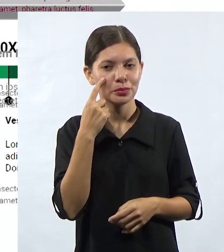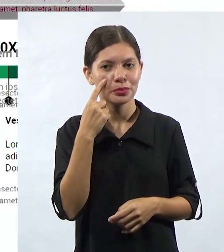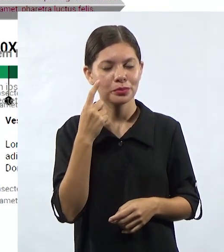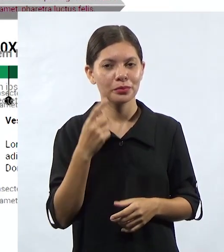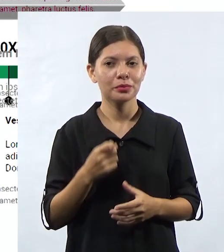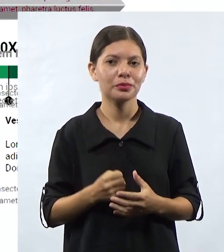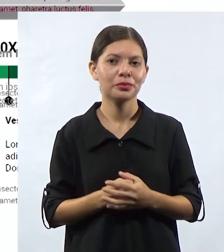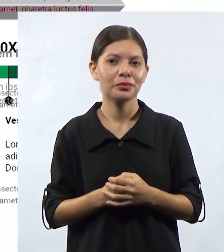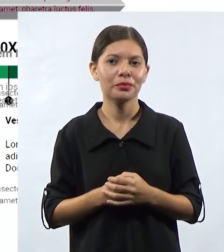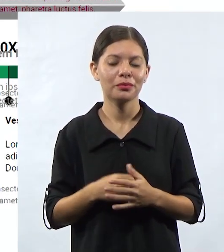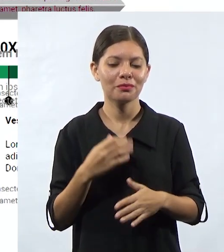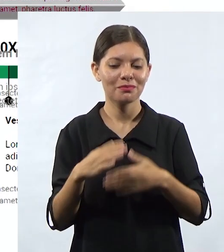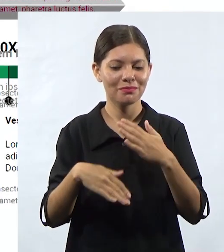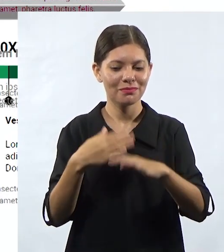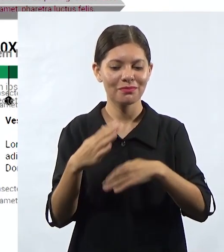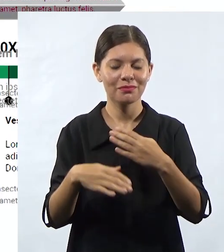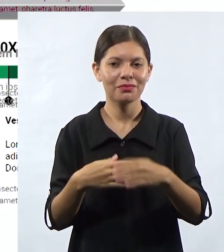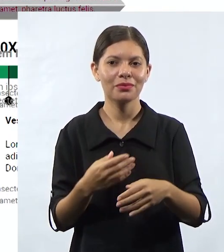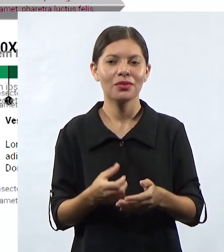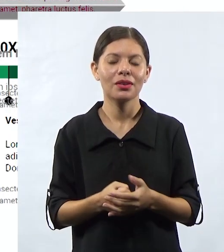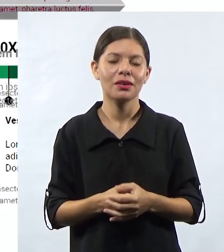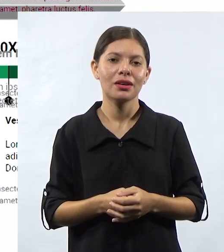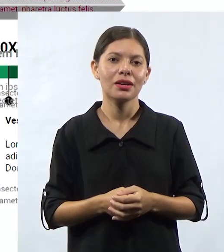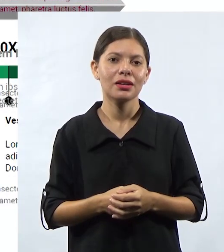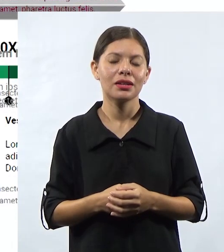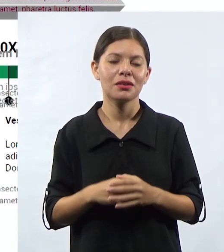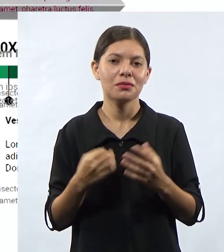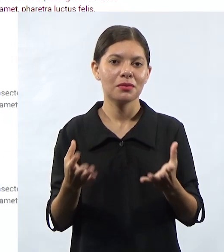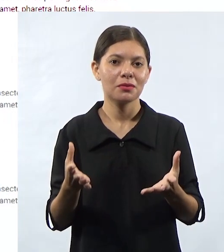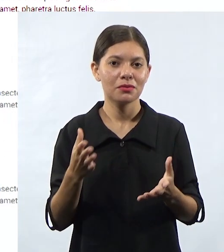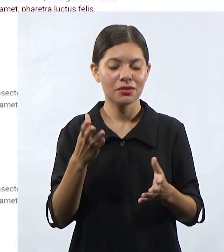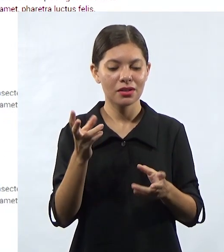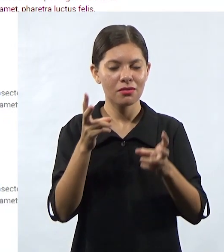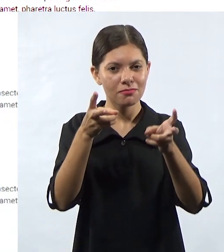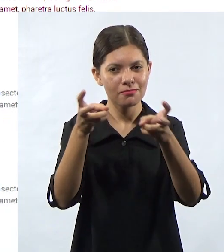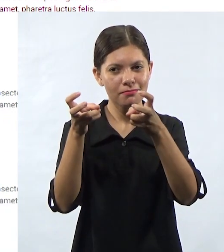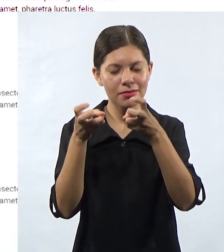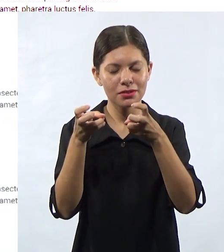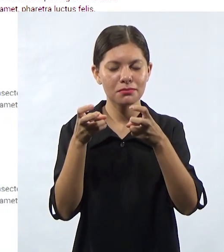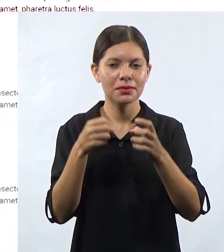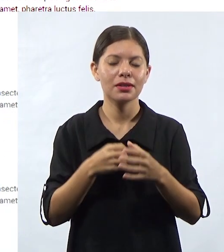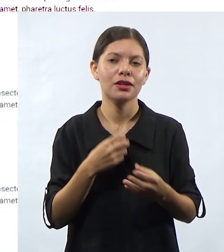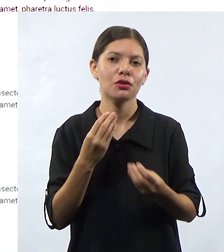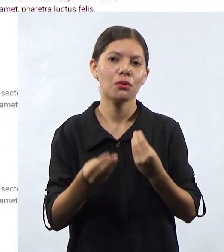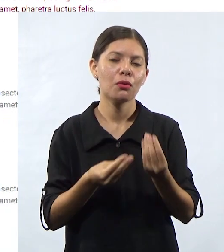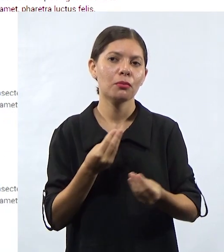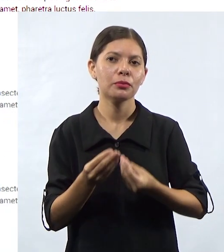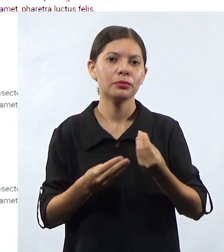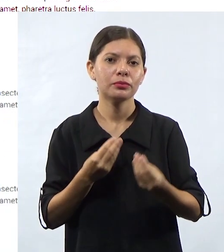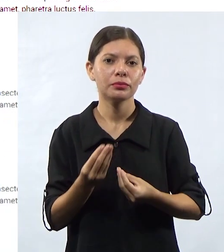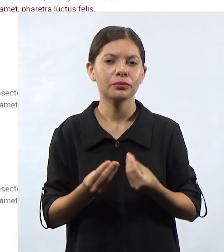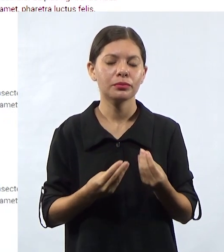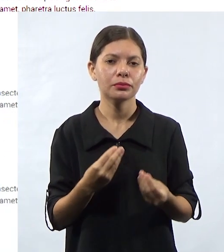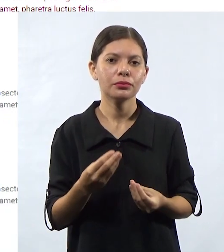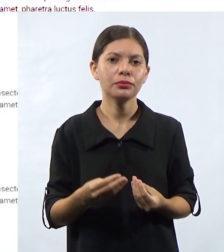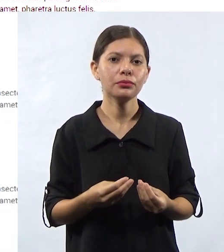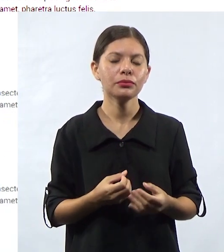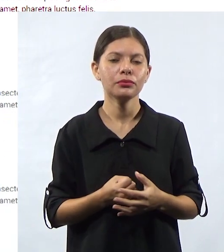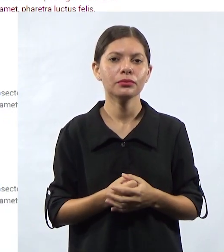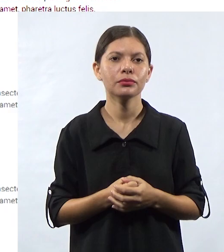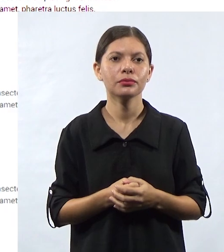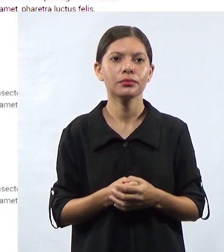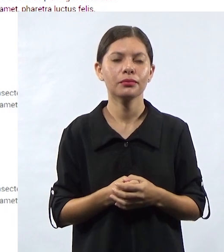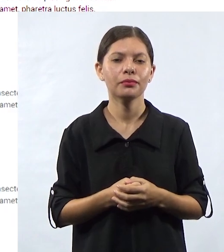uma em cima da outra que virou uma bagunça, né? Mas então, ó, só para vocês perceberem como que fica